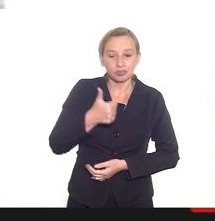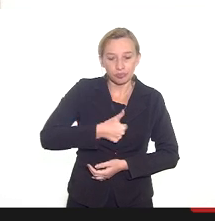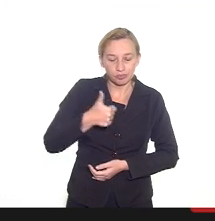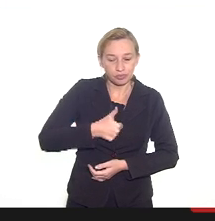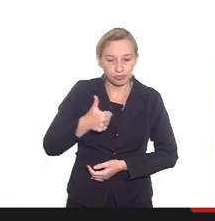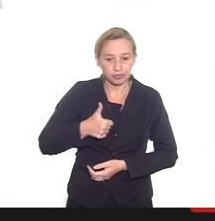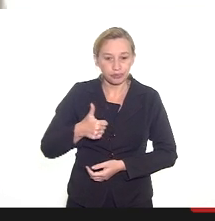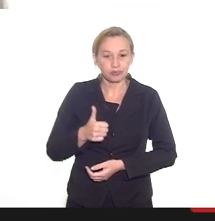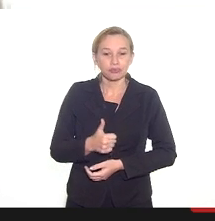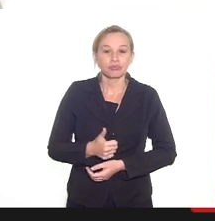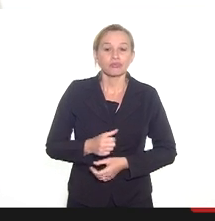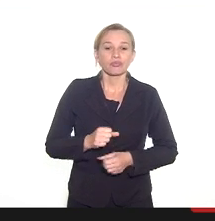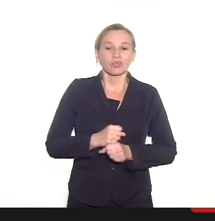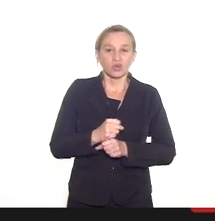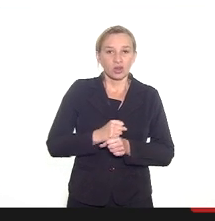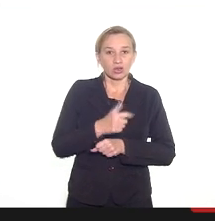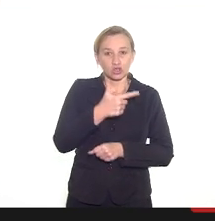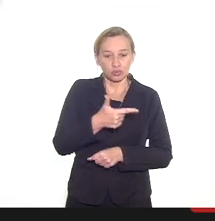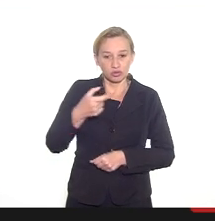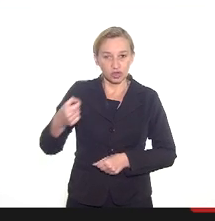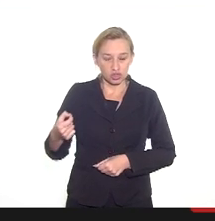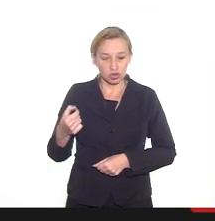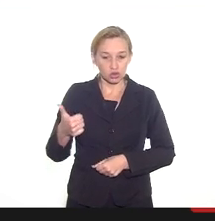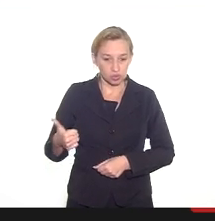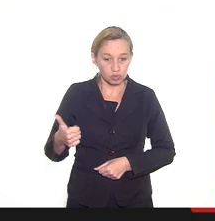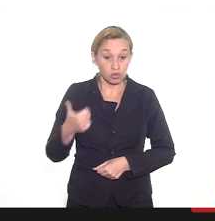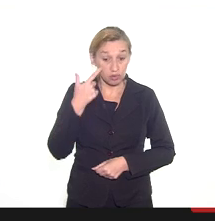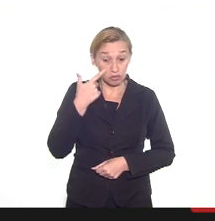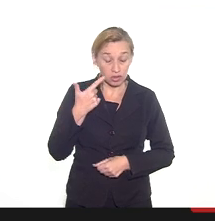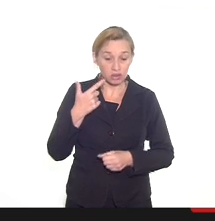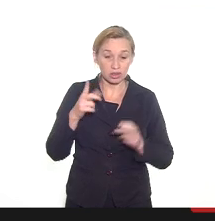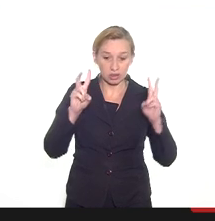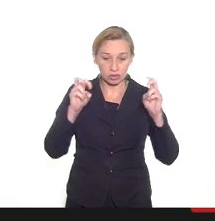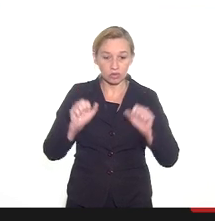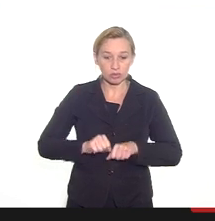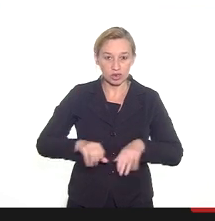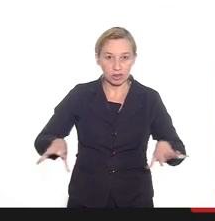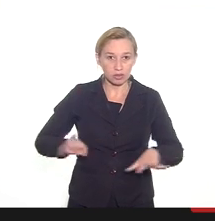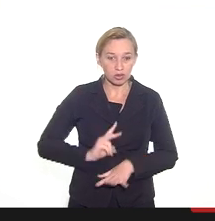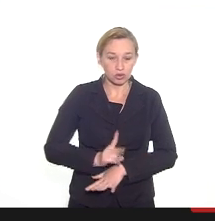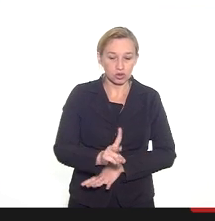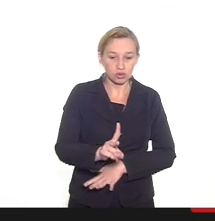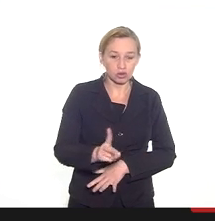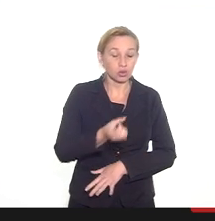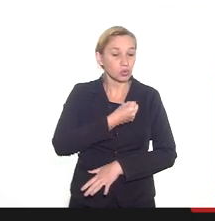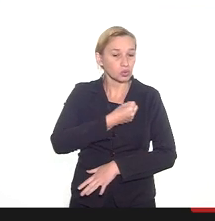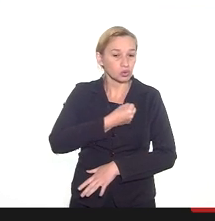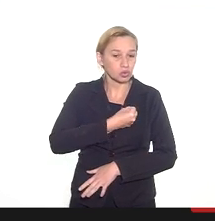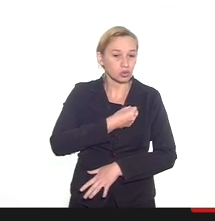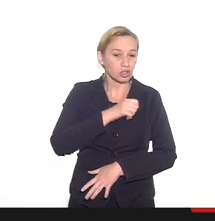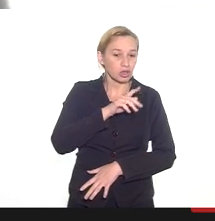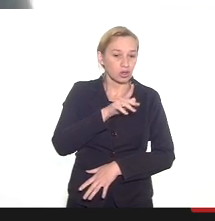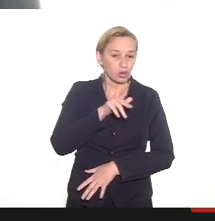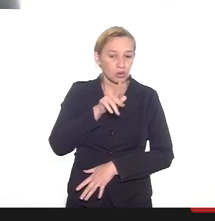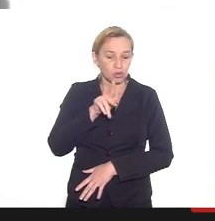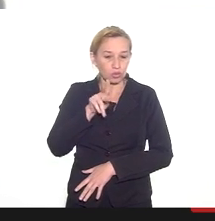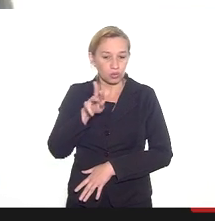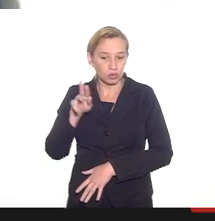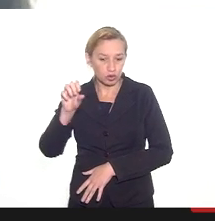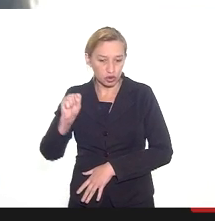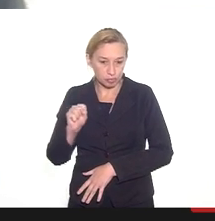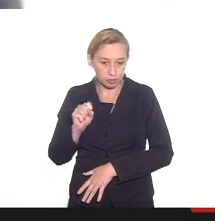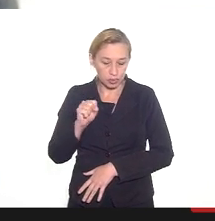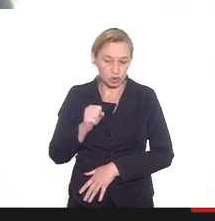desse ano de 2021, vivendo essa situação de pandemia ainda, né, os dados do ISPE já revelaram